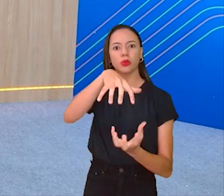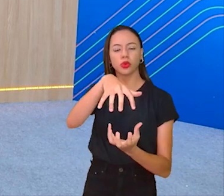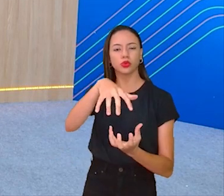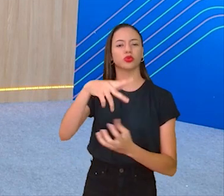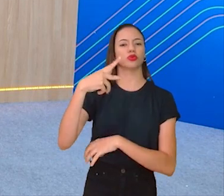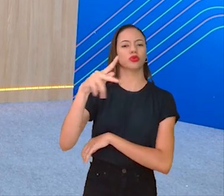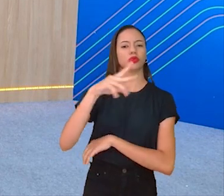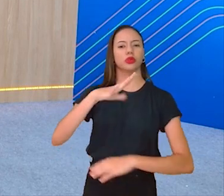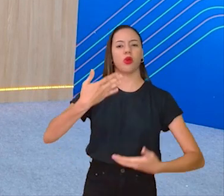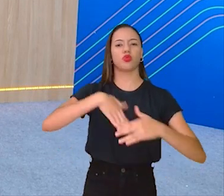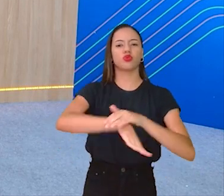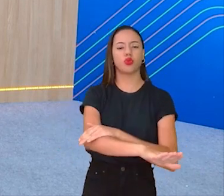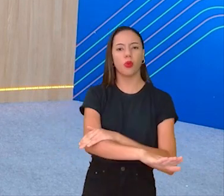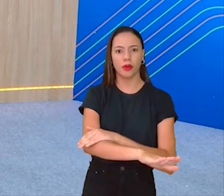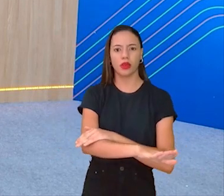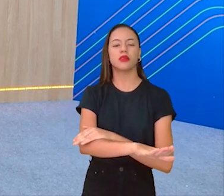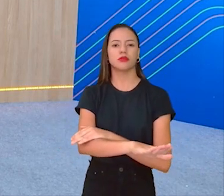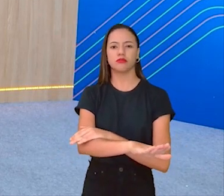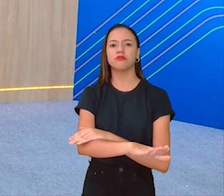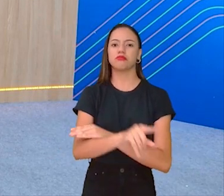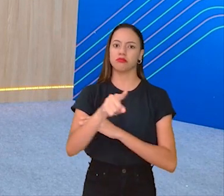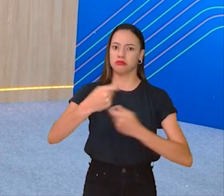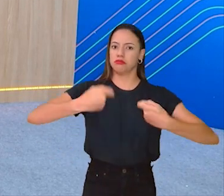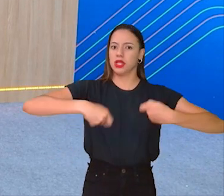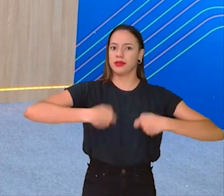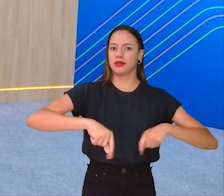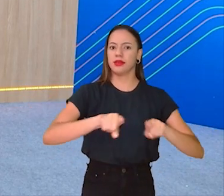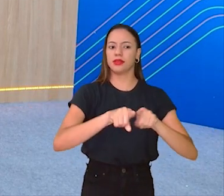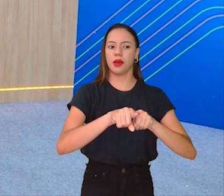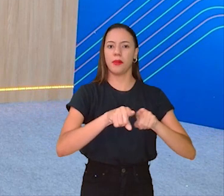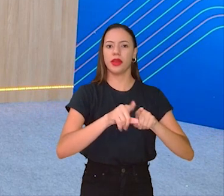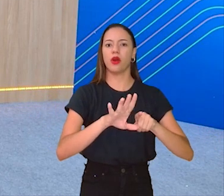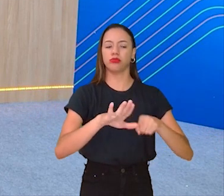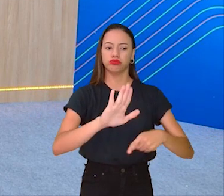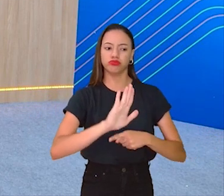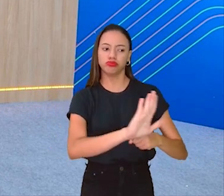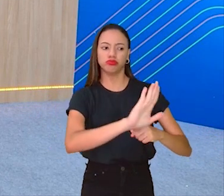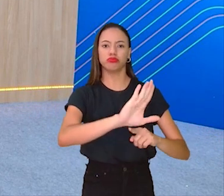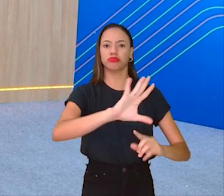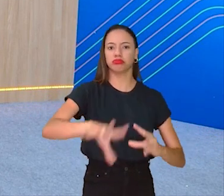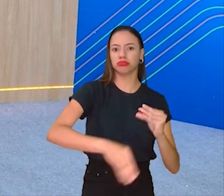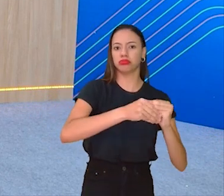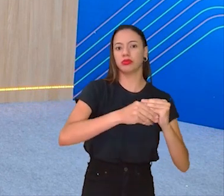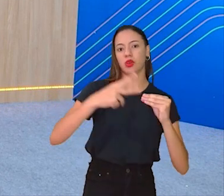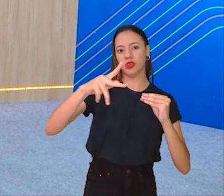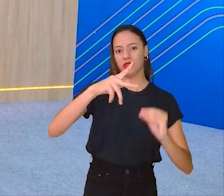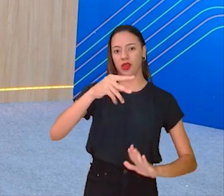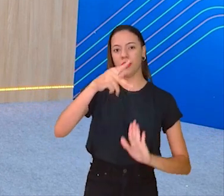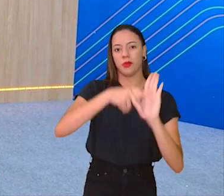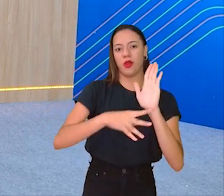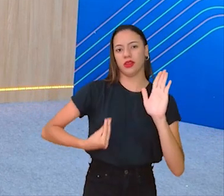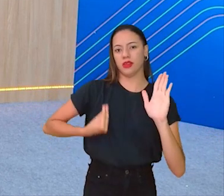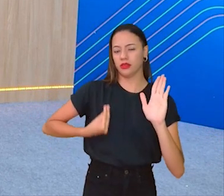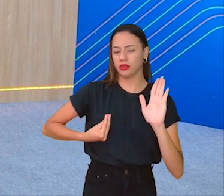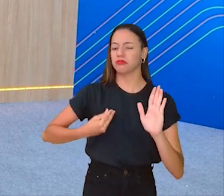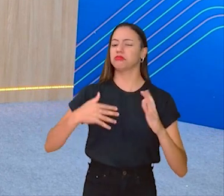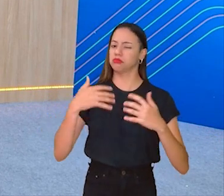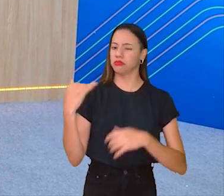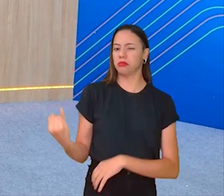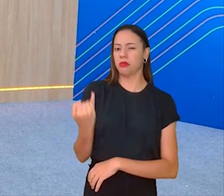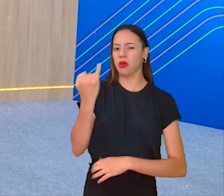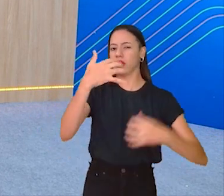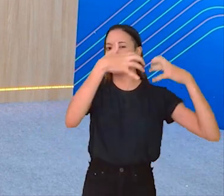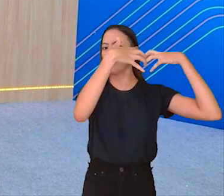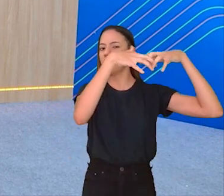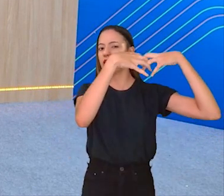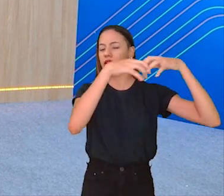podem contribuir, né, e devem contribuir para o seu projeto de vida. Né? Então, muito importante ter essas reflexões